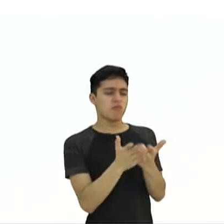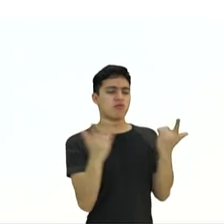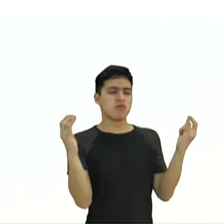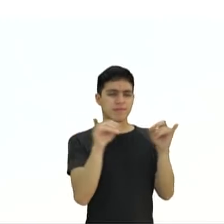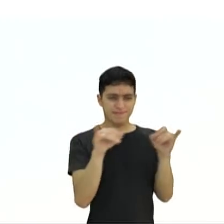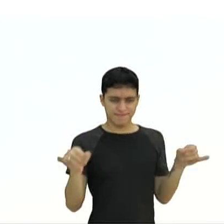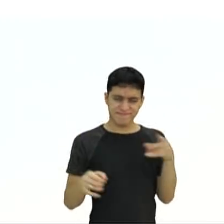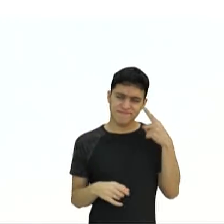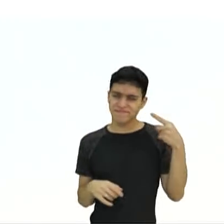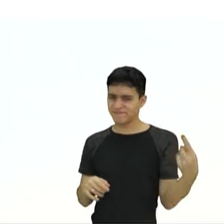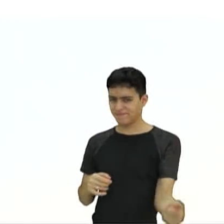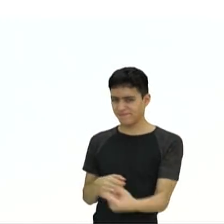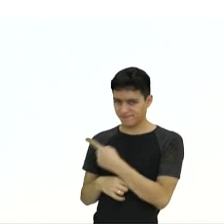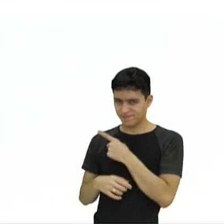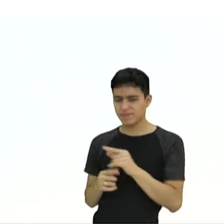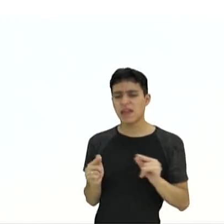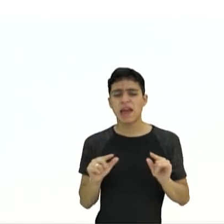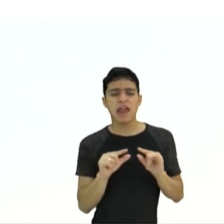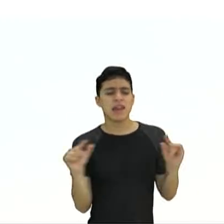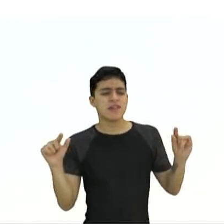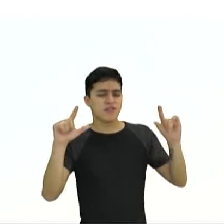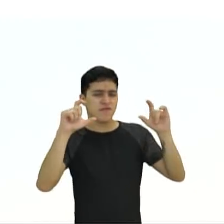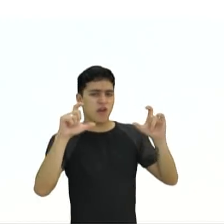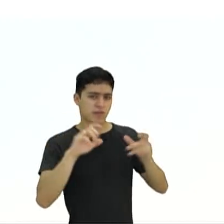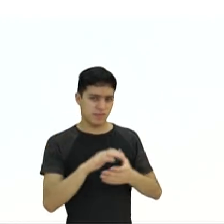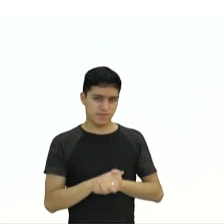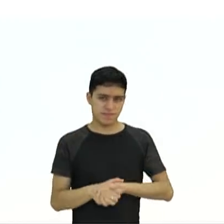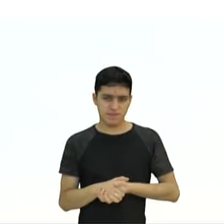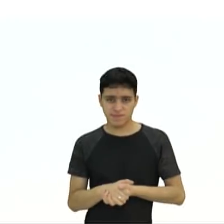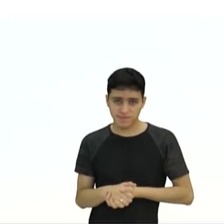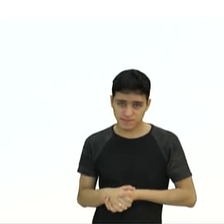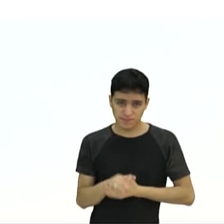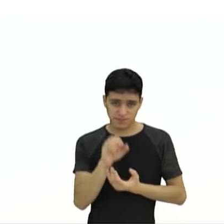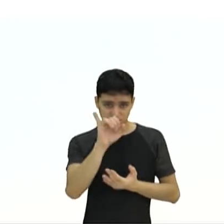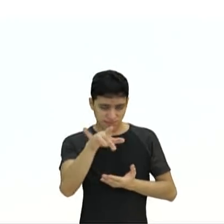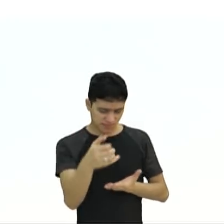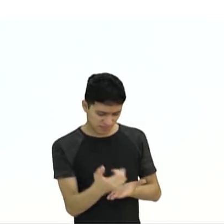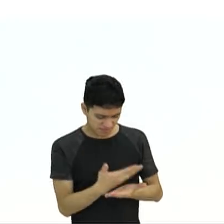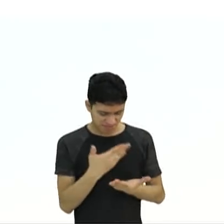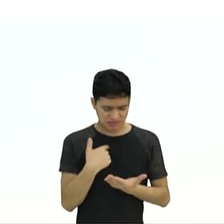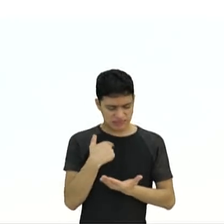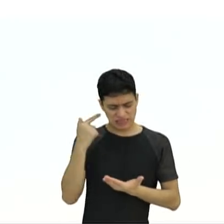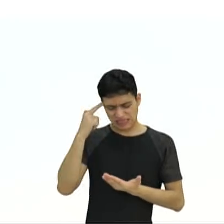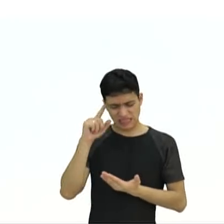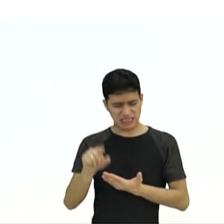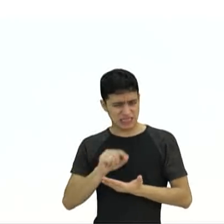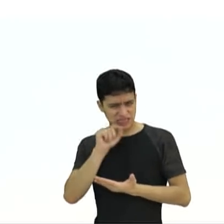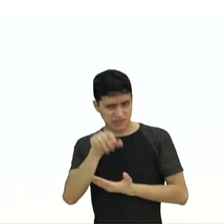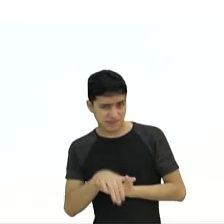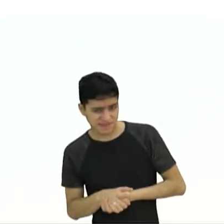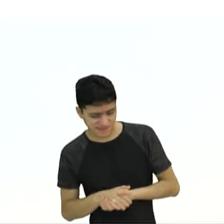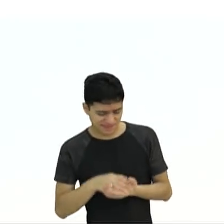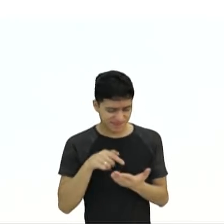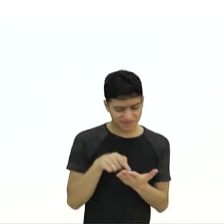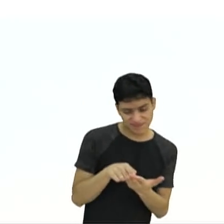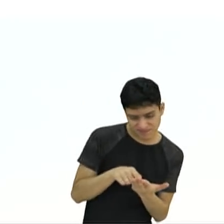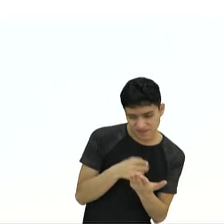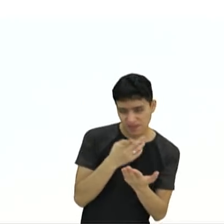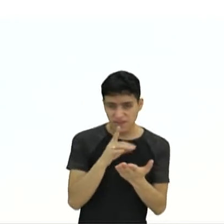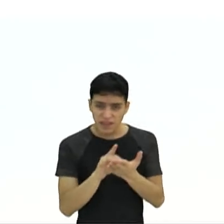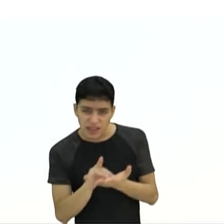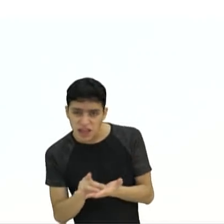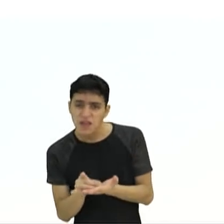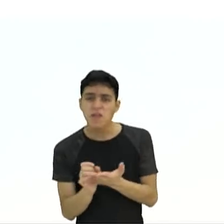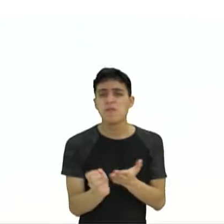essa foto. A legenda da foto era essa. E se você recebesse, o que você pensaria? Que essa foto é uma